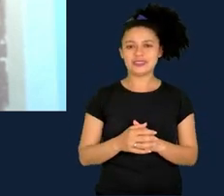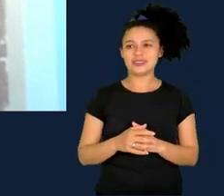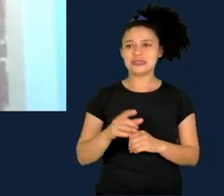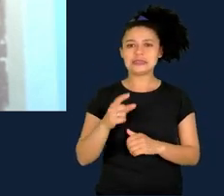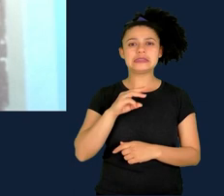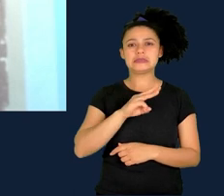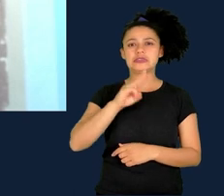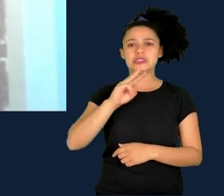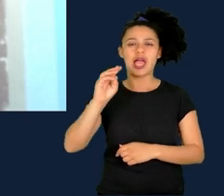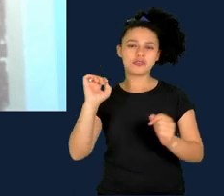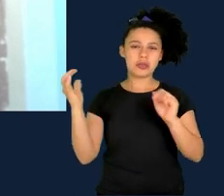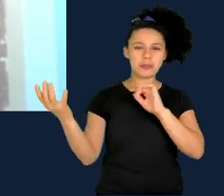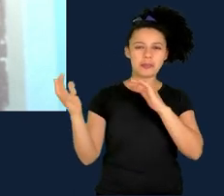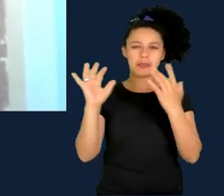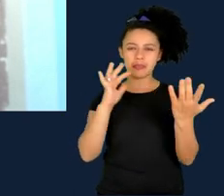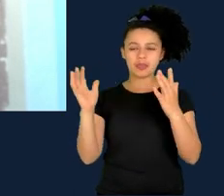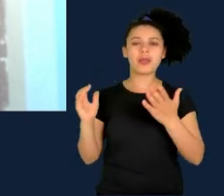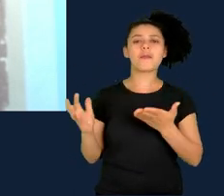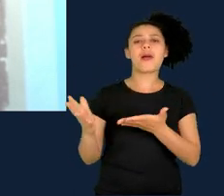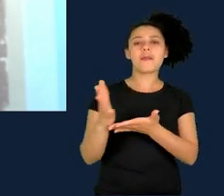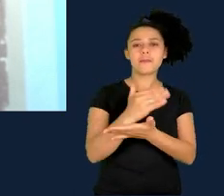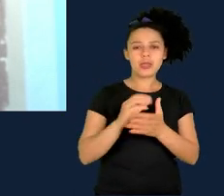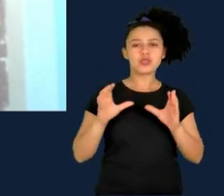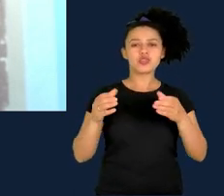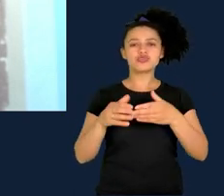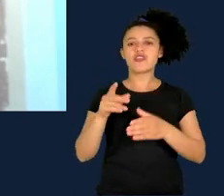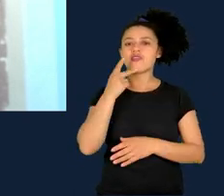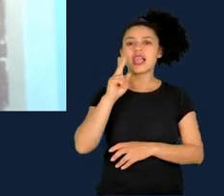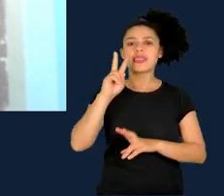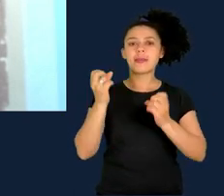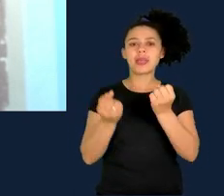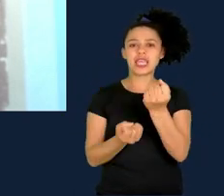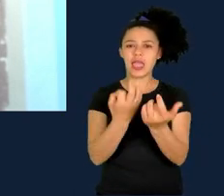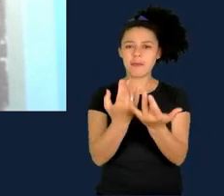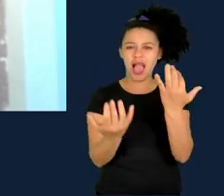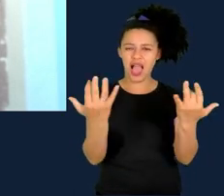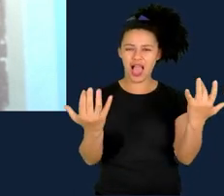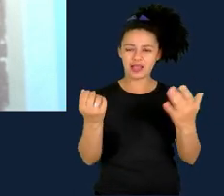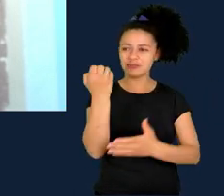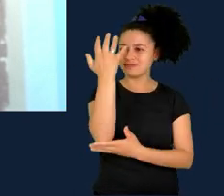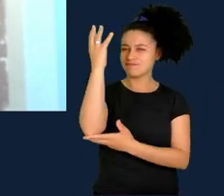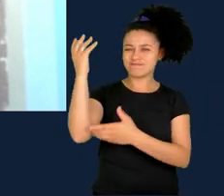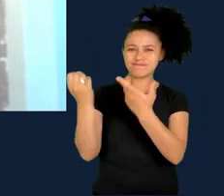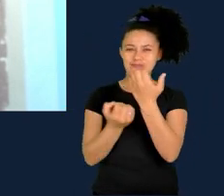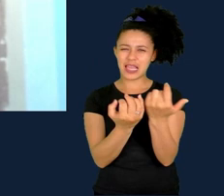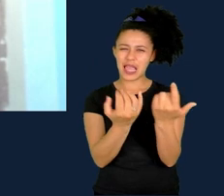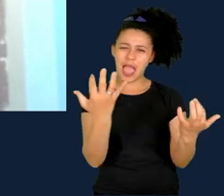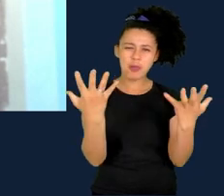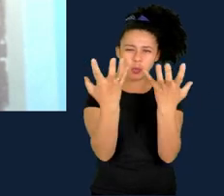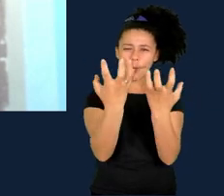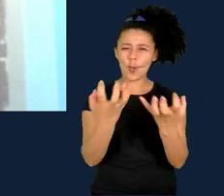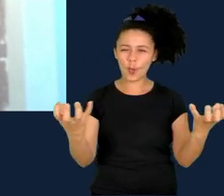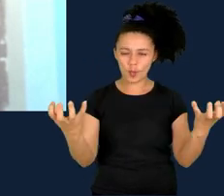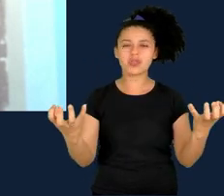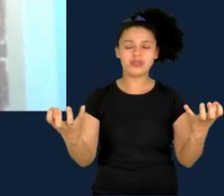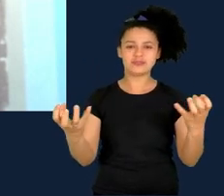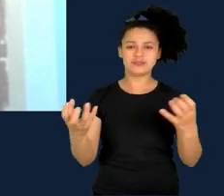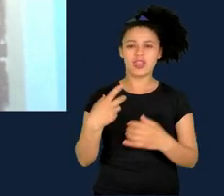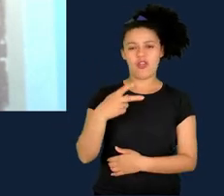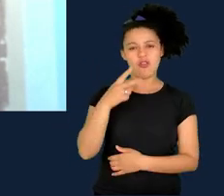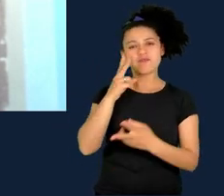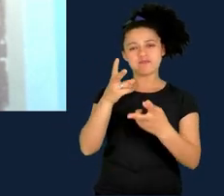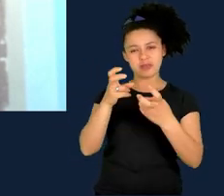ambiental aqui no Brasil, um mapeamento coletivo de pessoas que estavam falando sobre queimadas. Então, vejo por esse lado, muito similar ao que você falou,